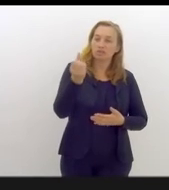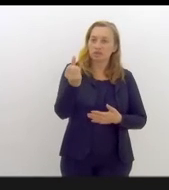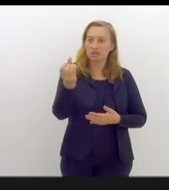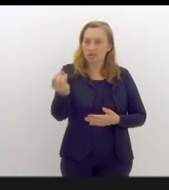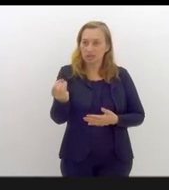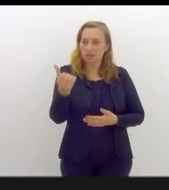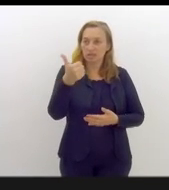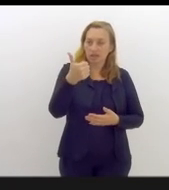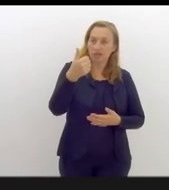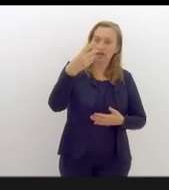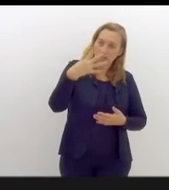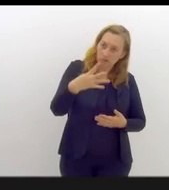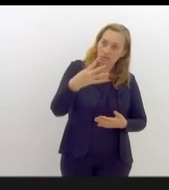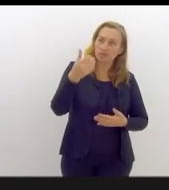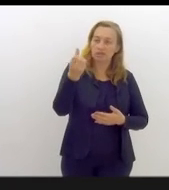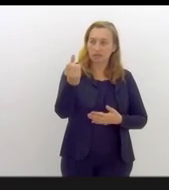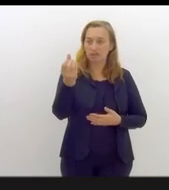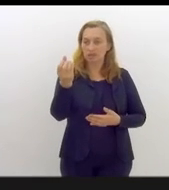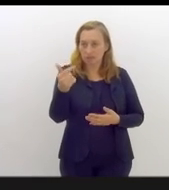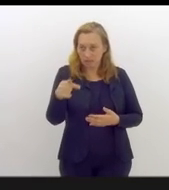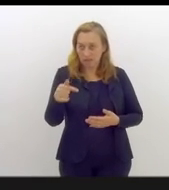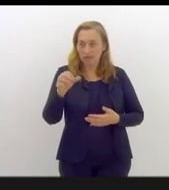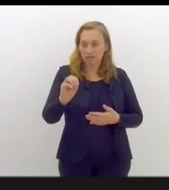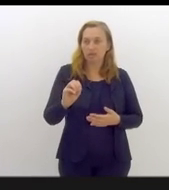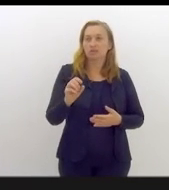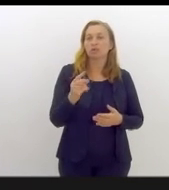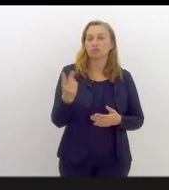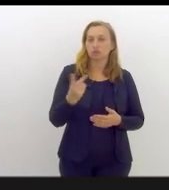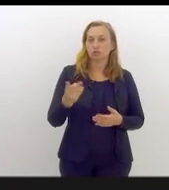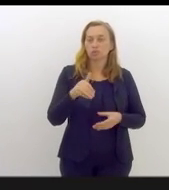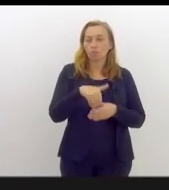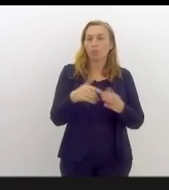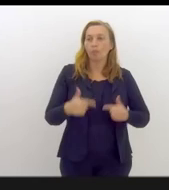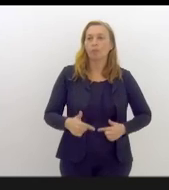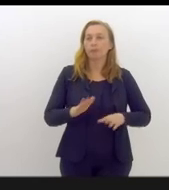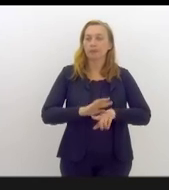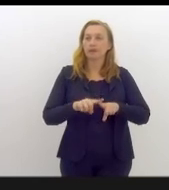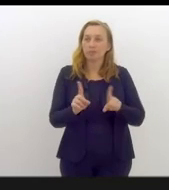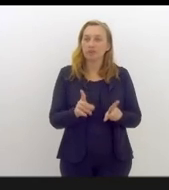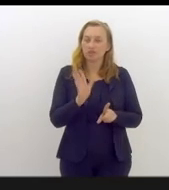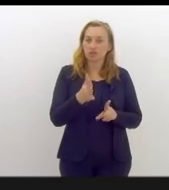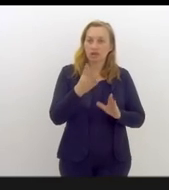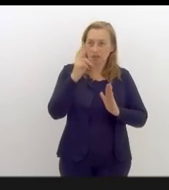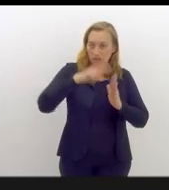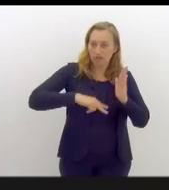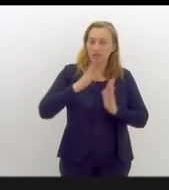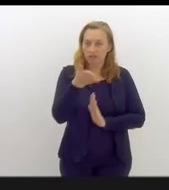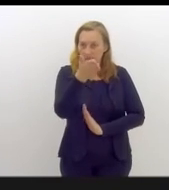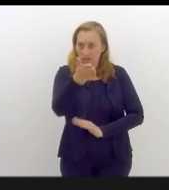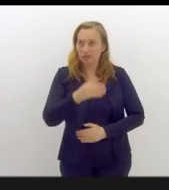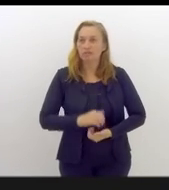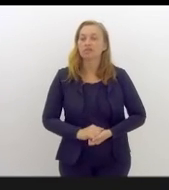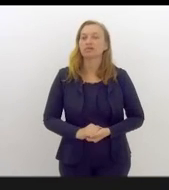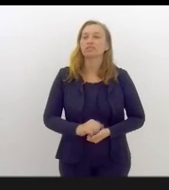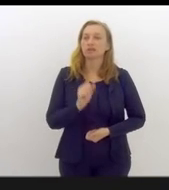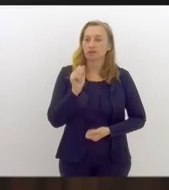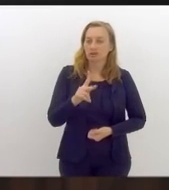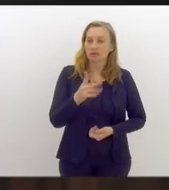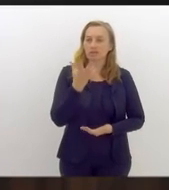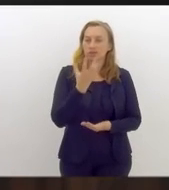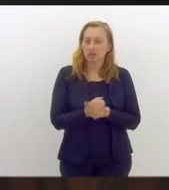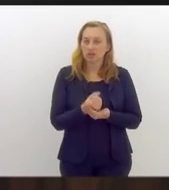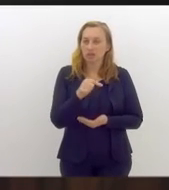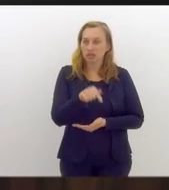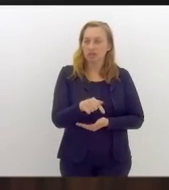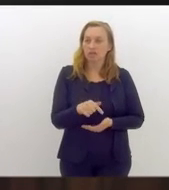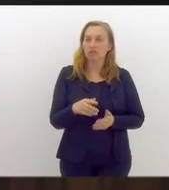e 1470. Aos dois, sem abstenção, mas a lista a senhora já leu e é essa mesmo. Ok, registrado